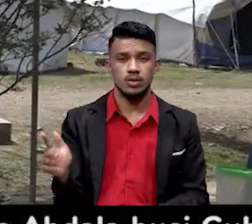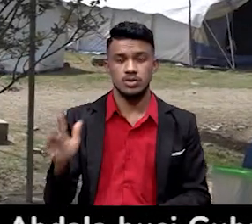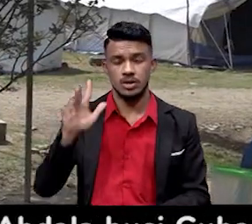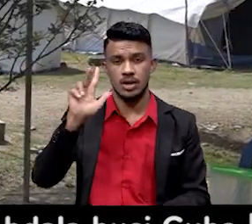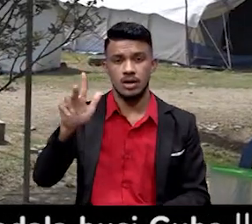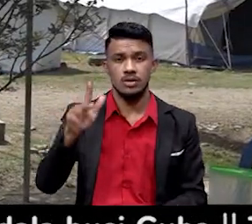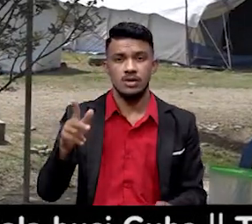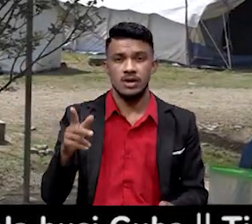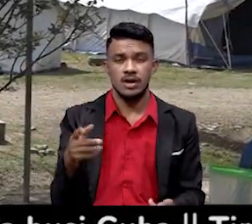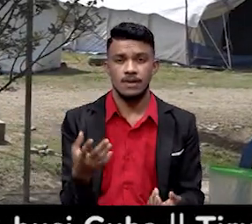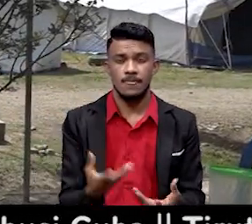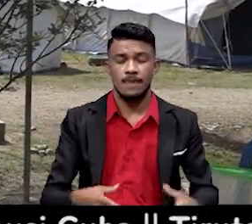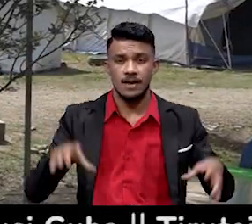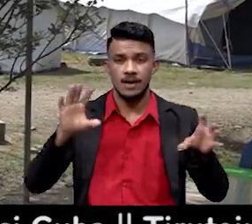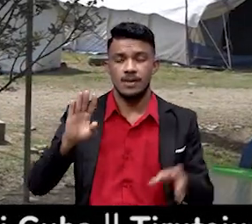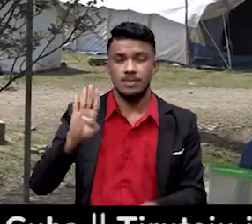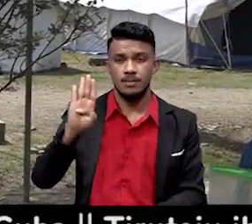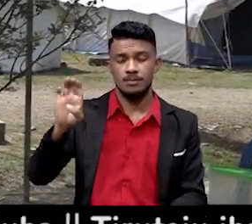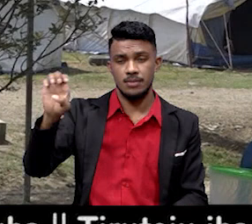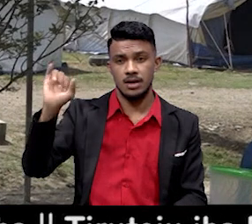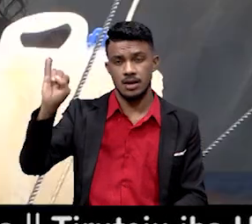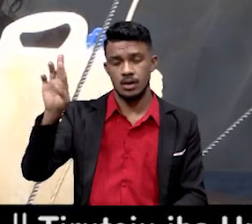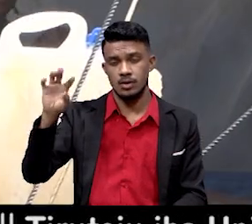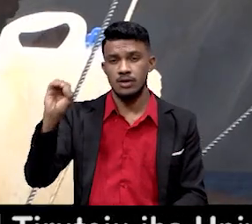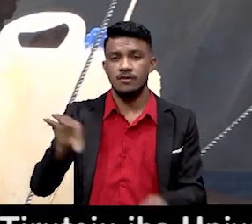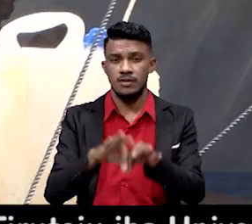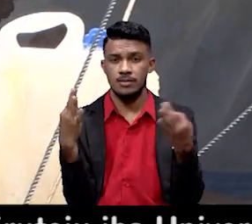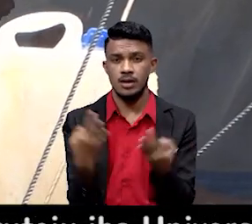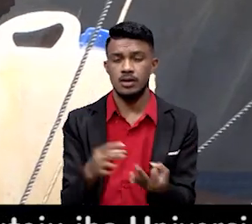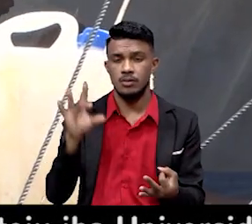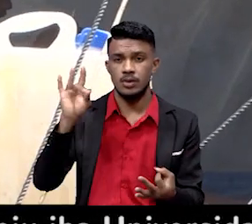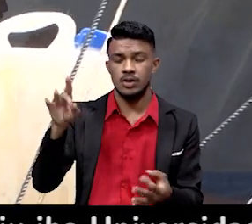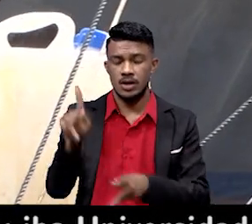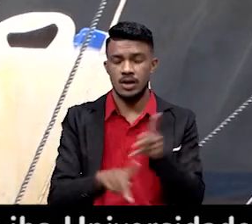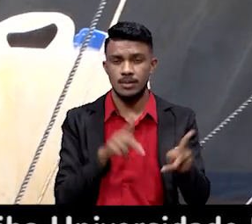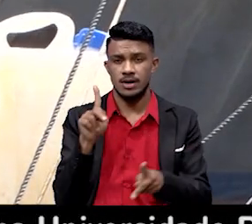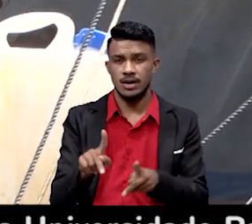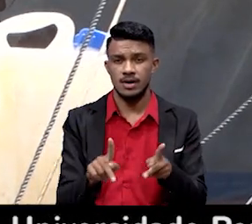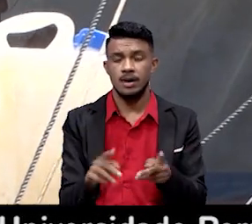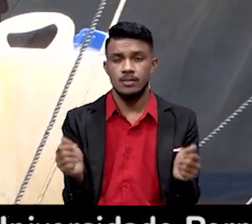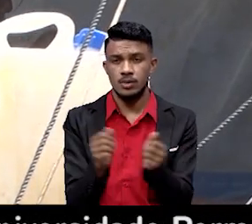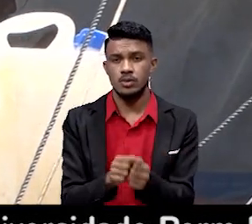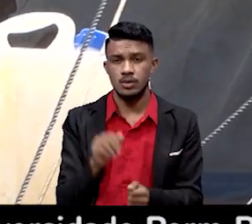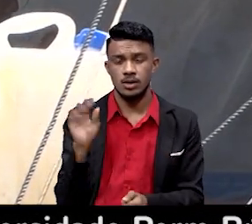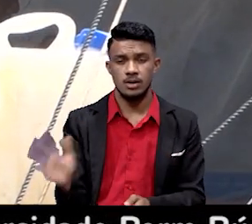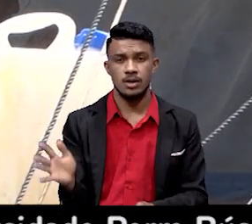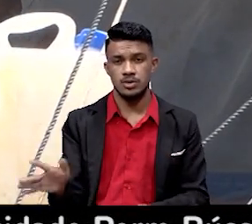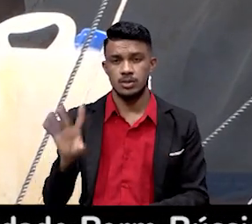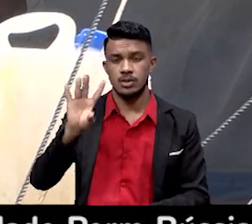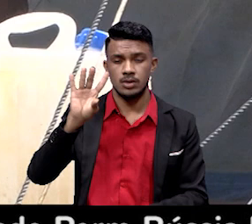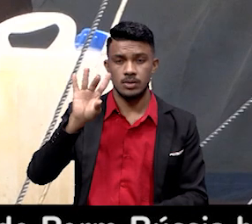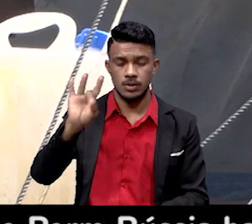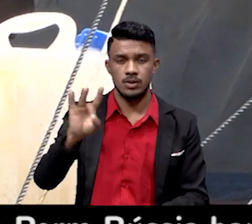deslocado restaurante Beiru ia família walu emanang lima nulu resing walu campo deslocado sabra kalarang